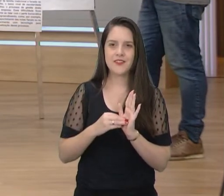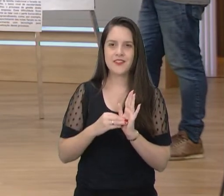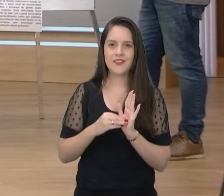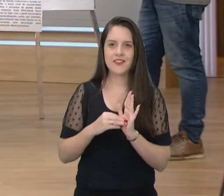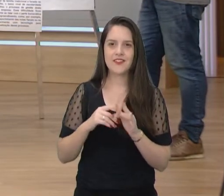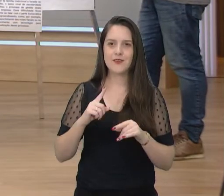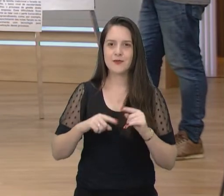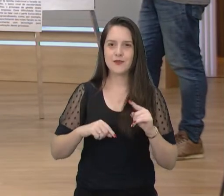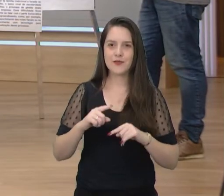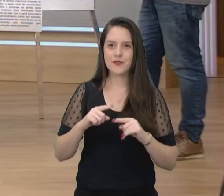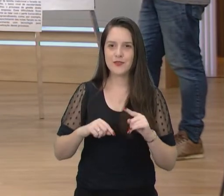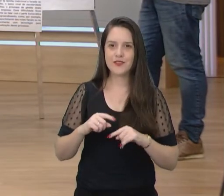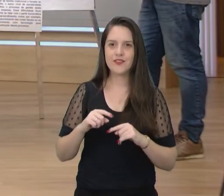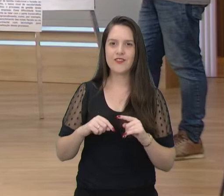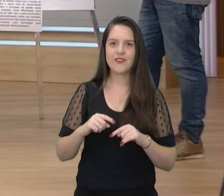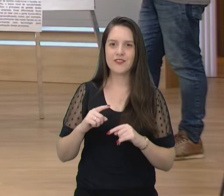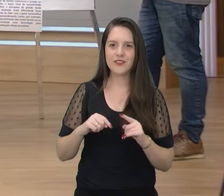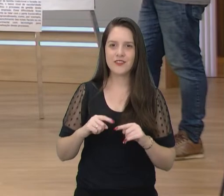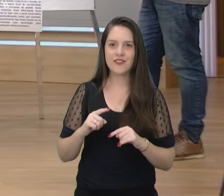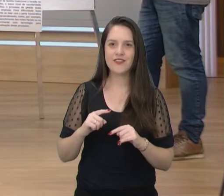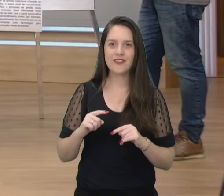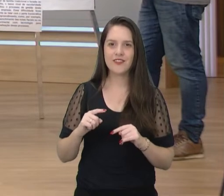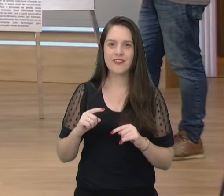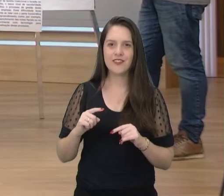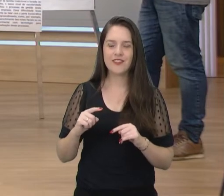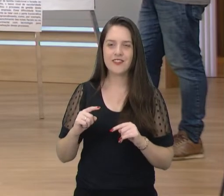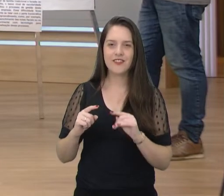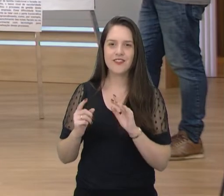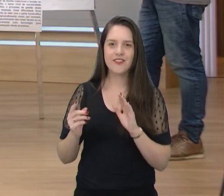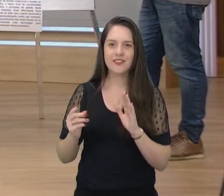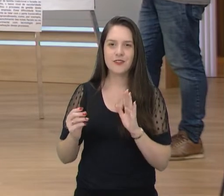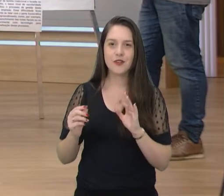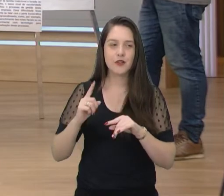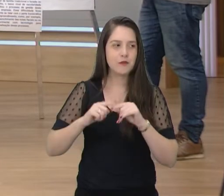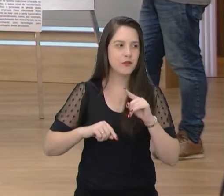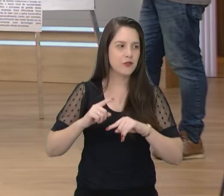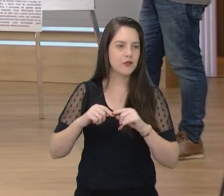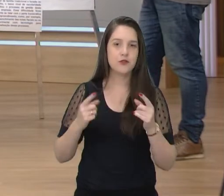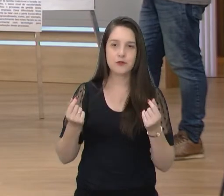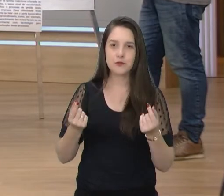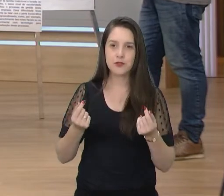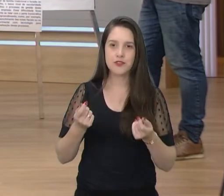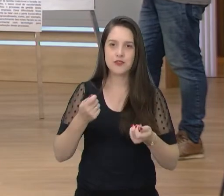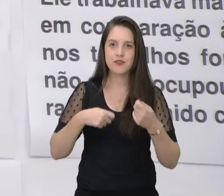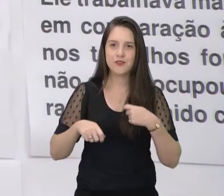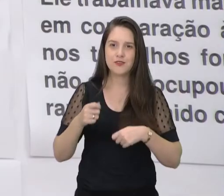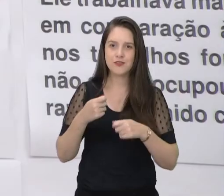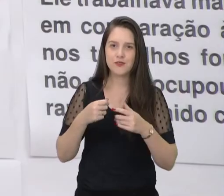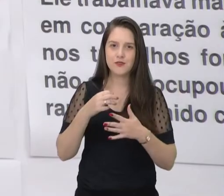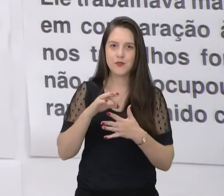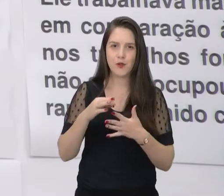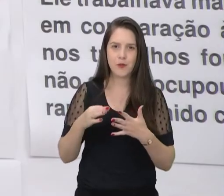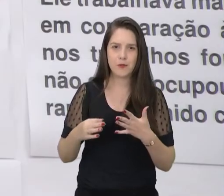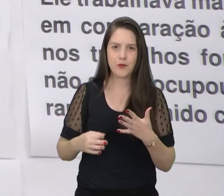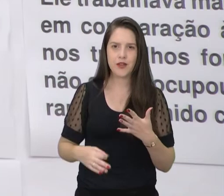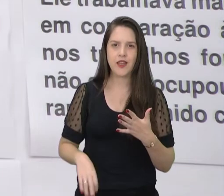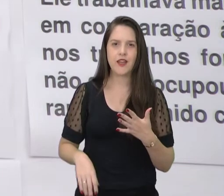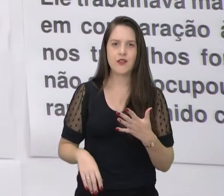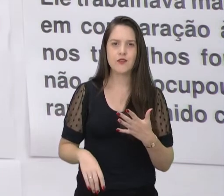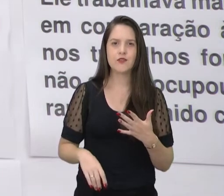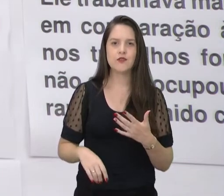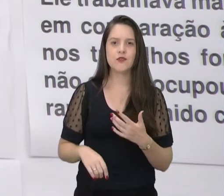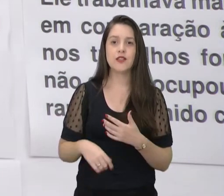muito próximo ao dos outros. Ele mexeu aqui no valor do produto, para ficar próximo dos concorrentes na região. Verificou